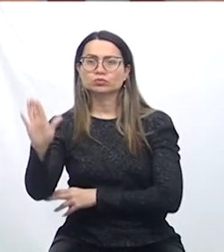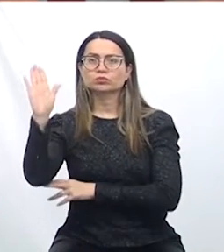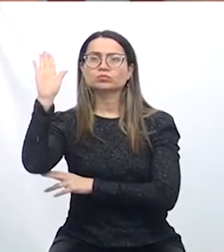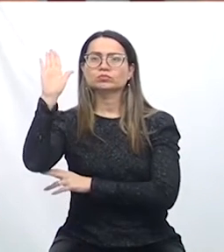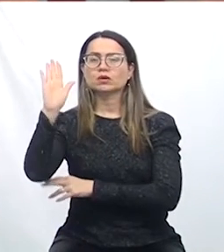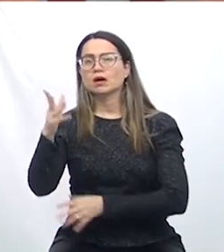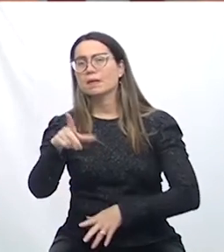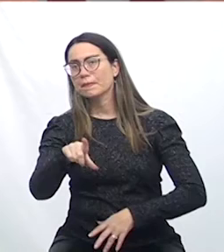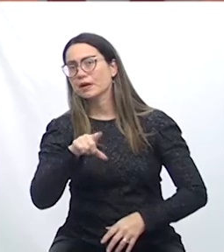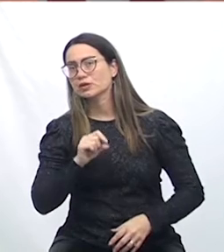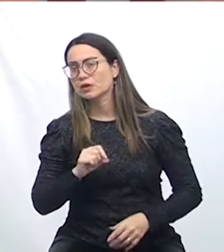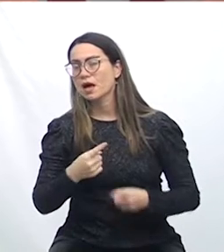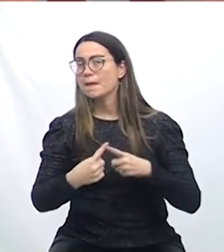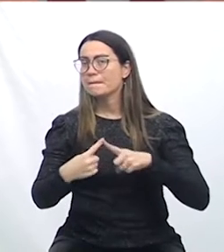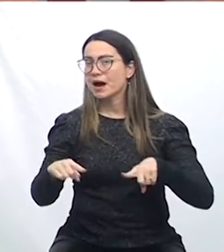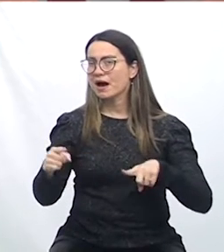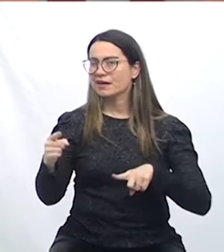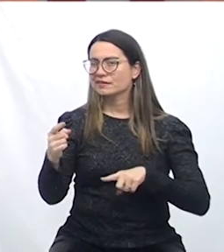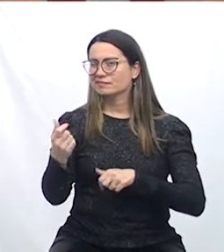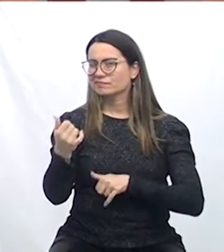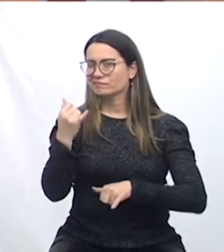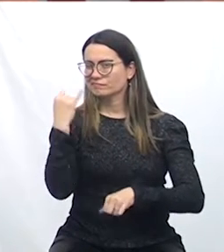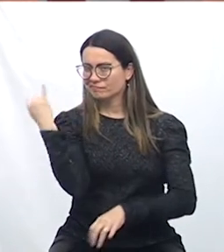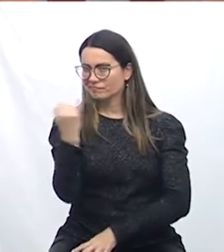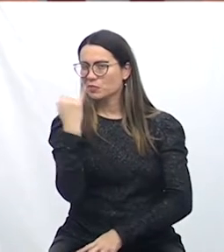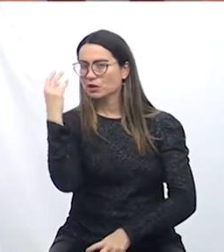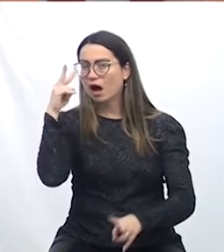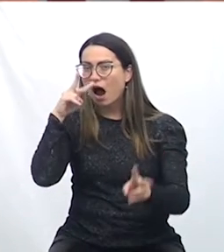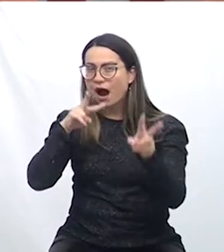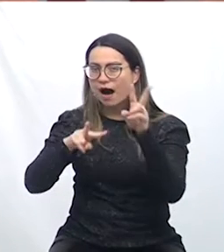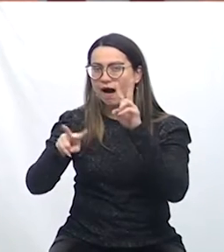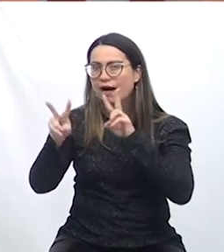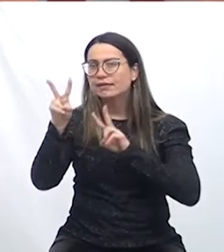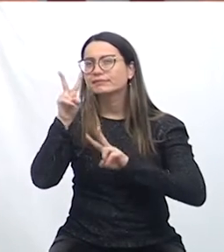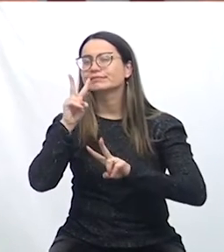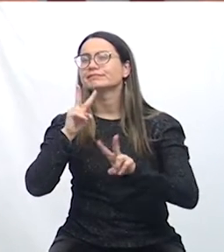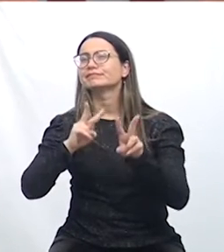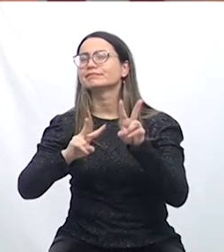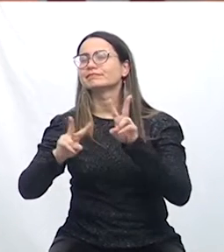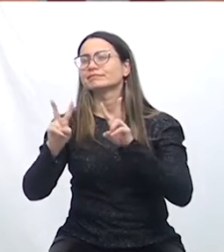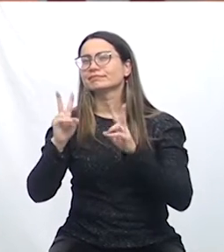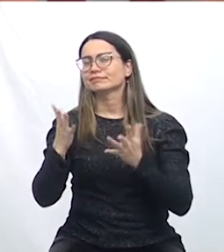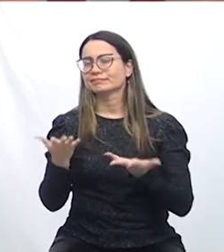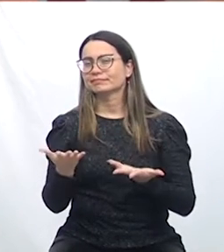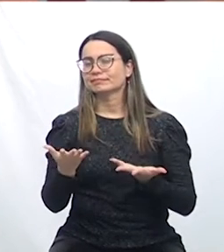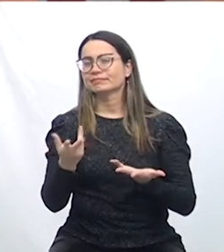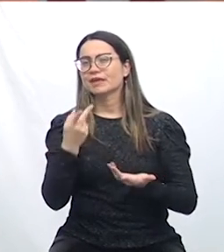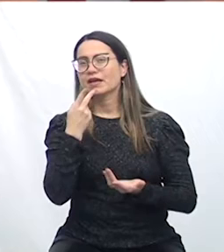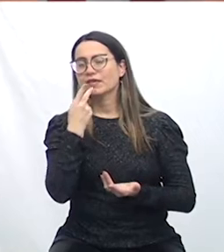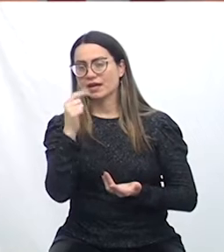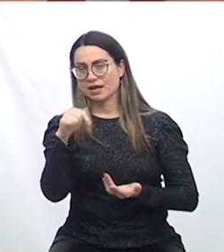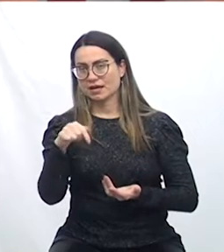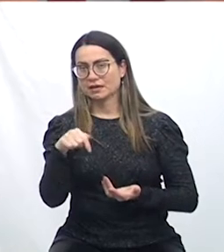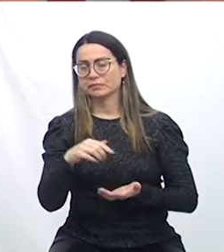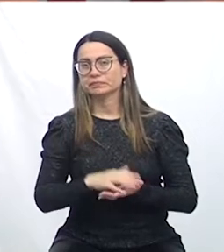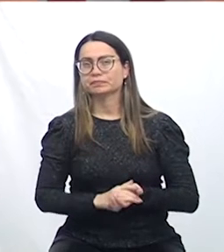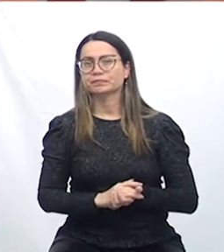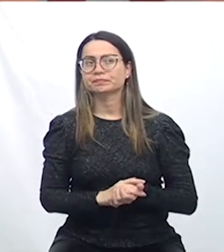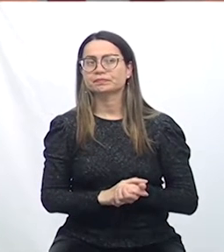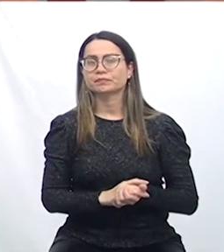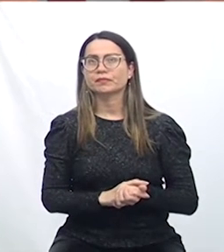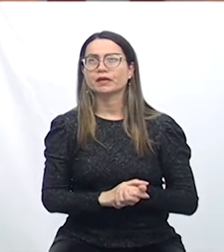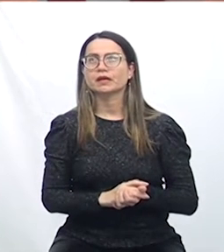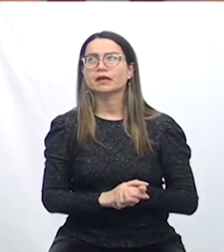importantes avaliar, pensar, que de, em Santa Catarina, dizer para vocês que nós tínhamos 500 leitos de